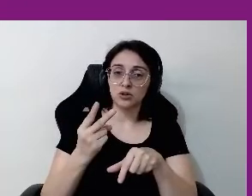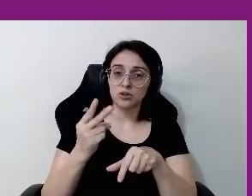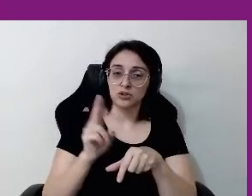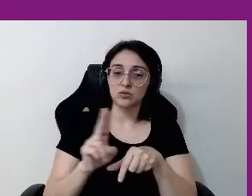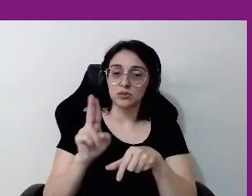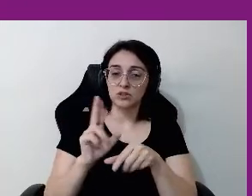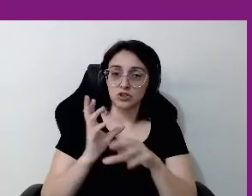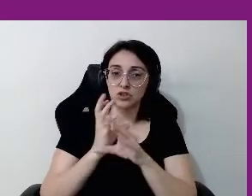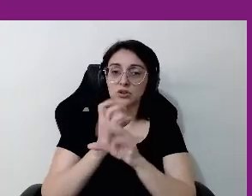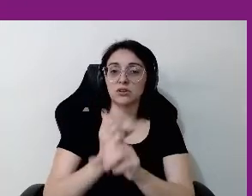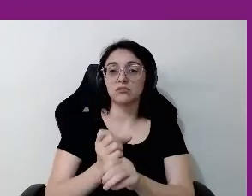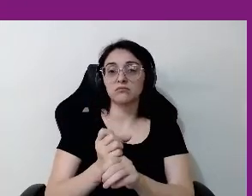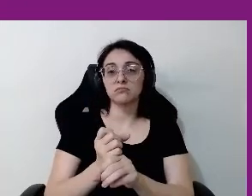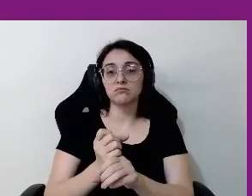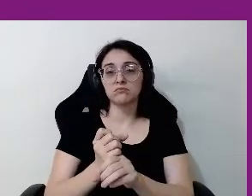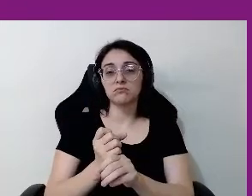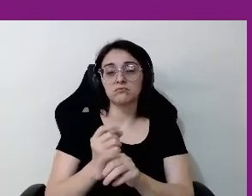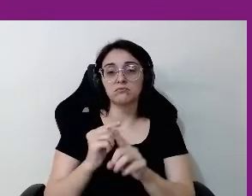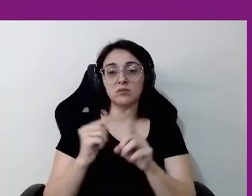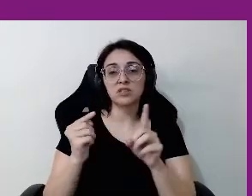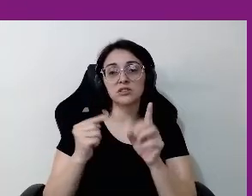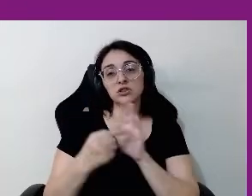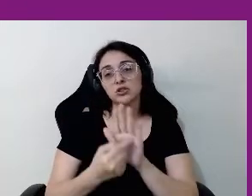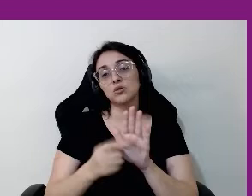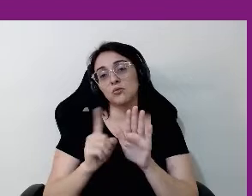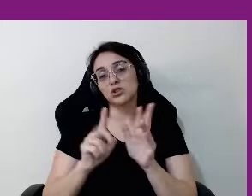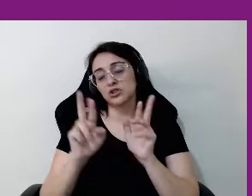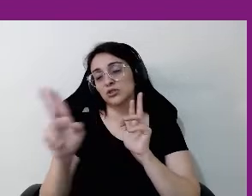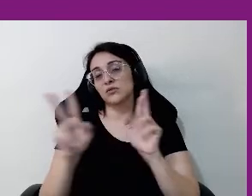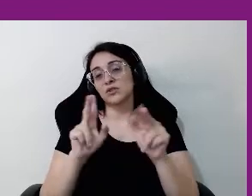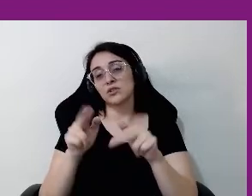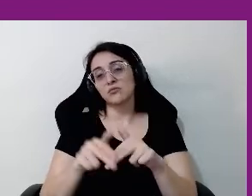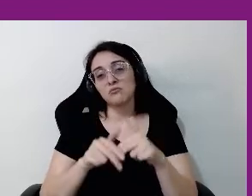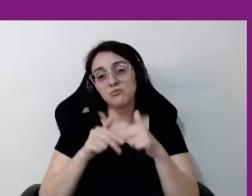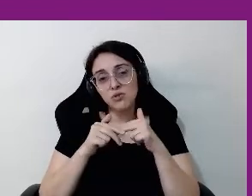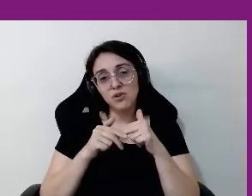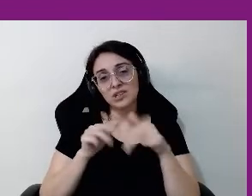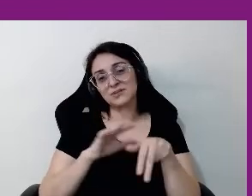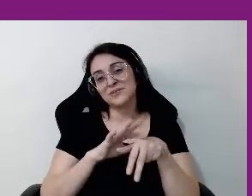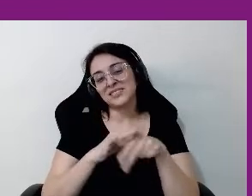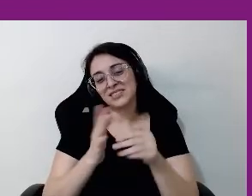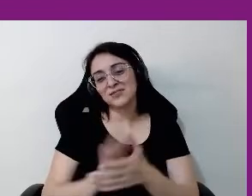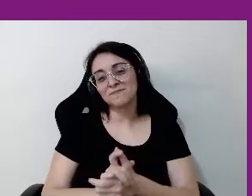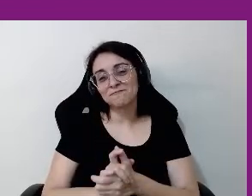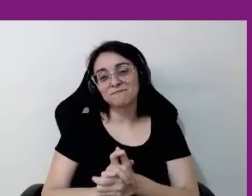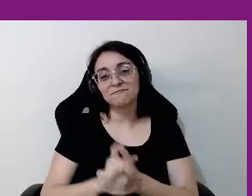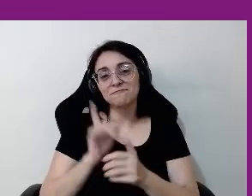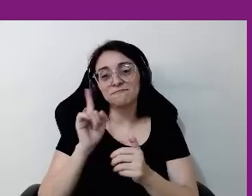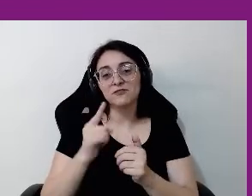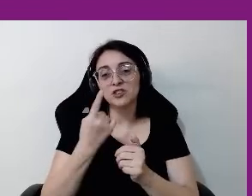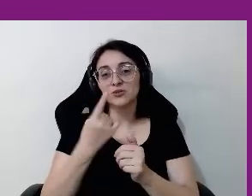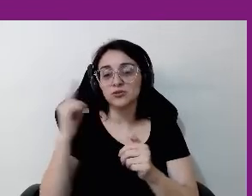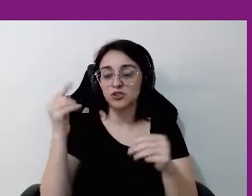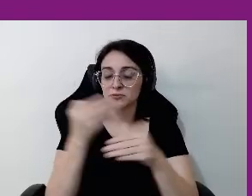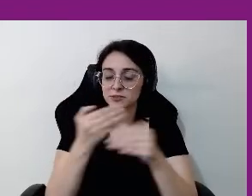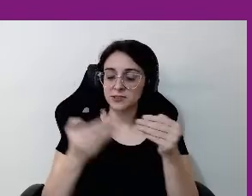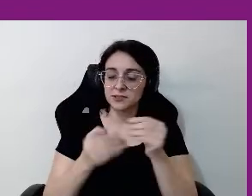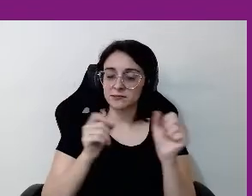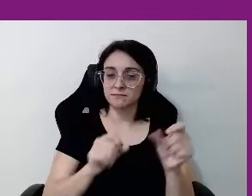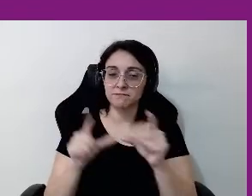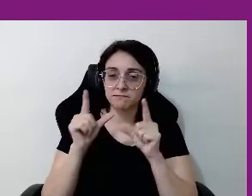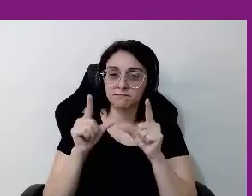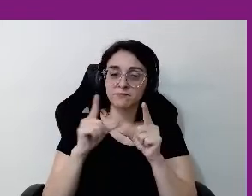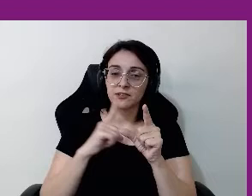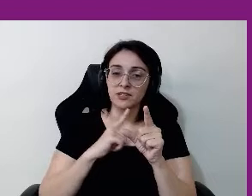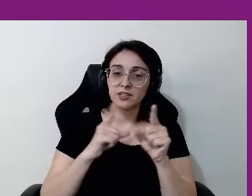no total, apesar de não podermos mostrar essa diferença em função do número de pacientes. Esse é um dos últimos slides.